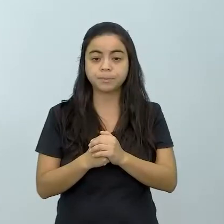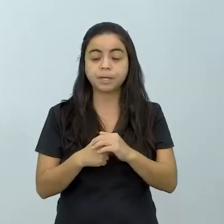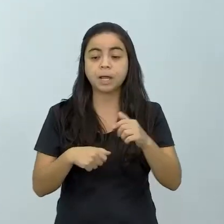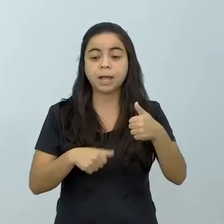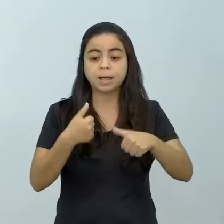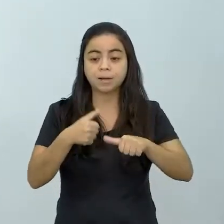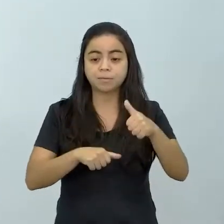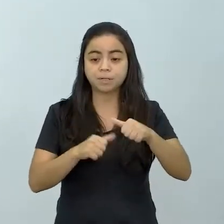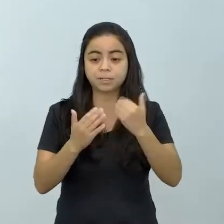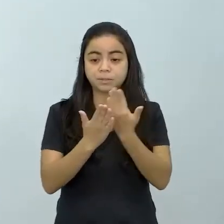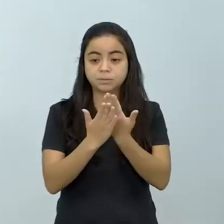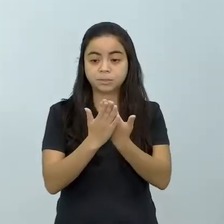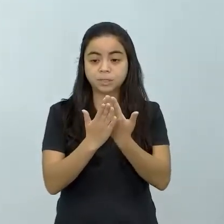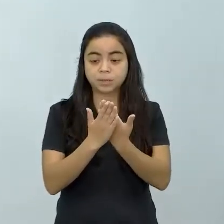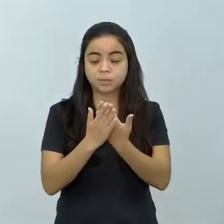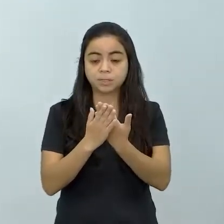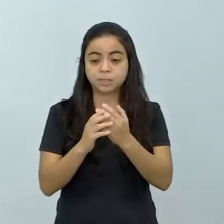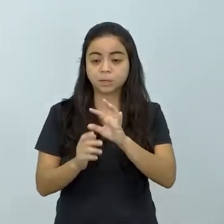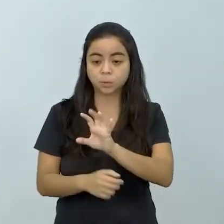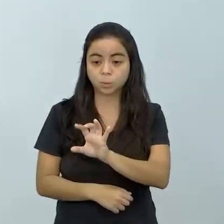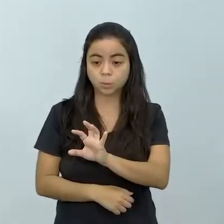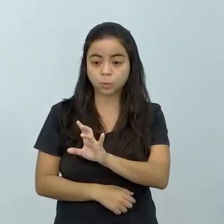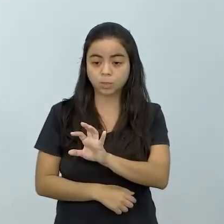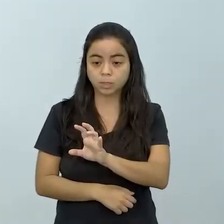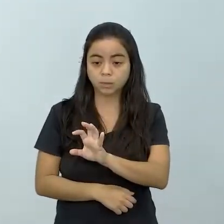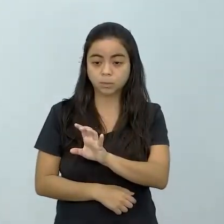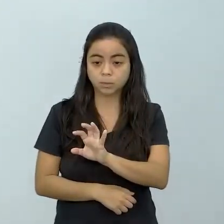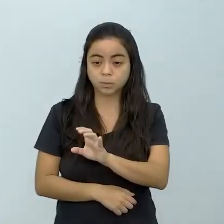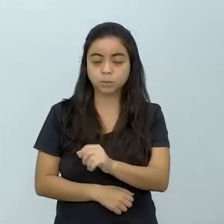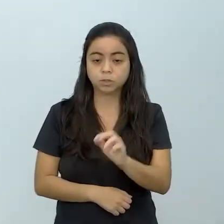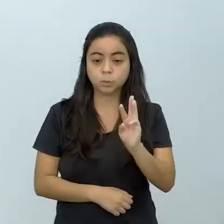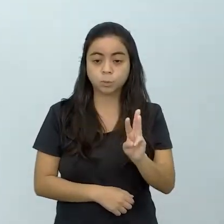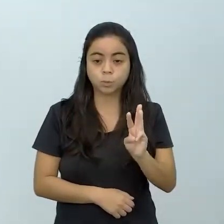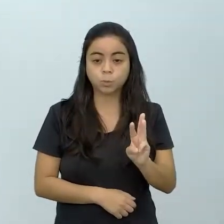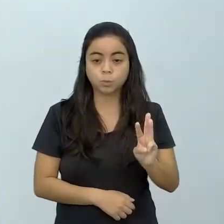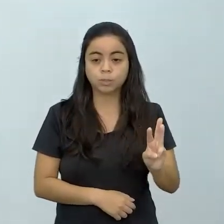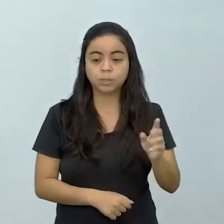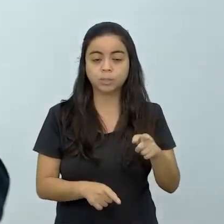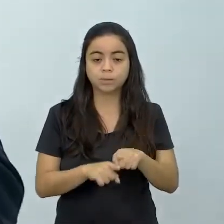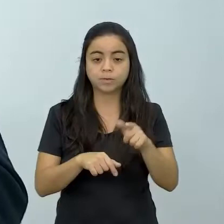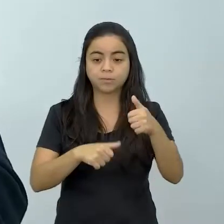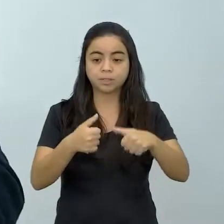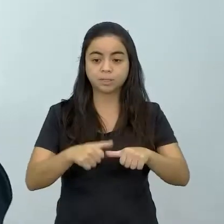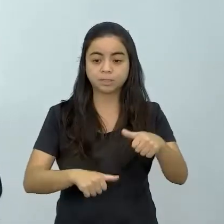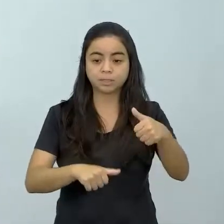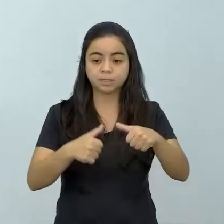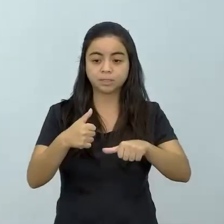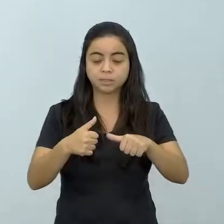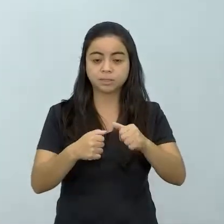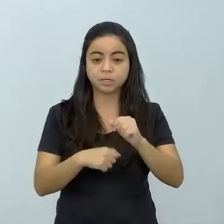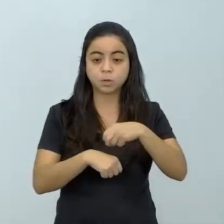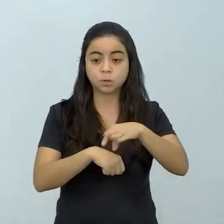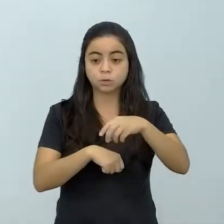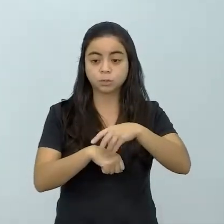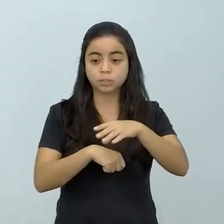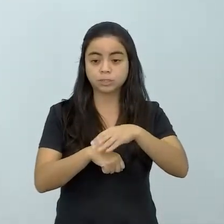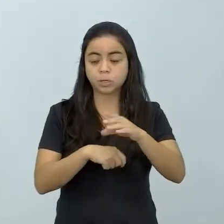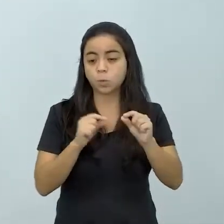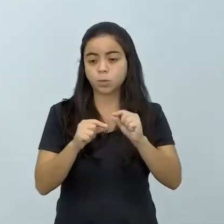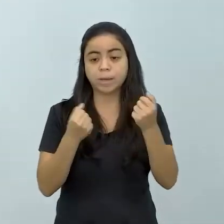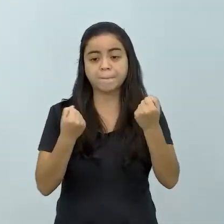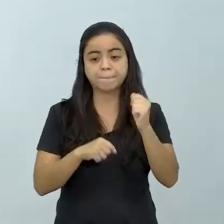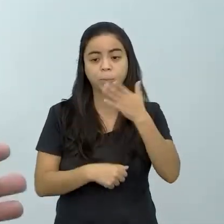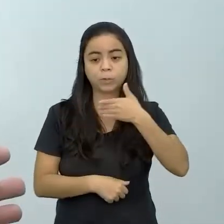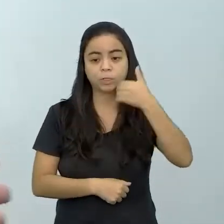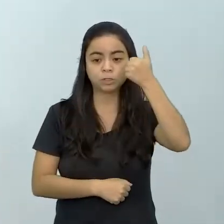fazer avaliação da nossa aula parece o QR Code aparece aí o link Zinho para você fazer avaliação dessa aula da sugestão ver o que que a gente pode